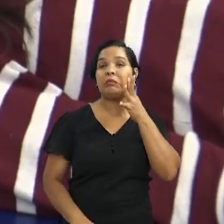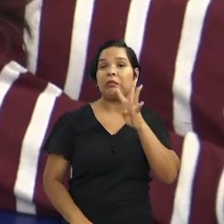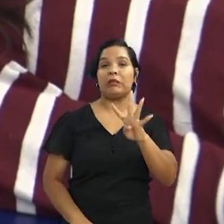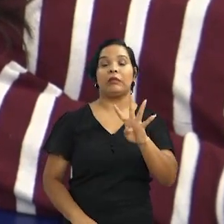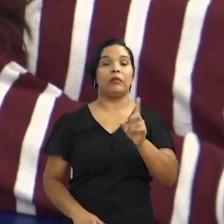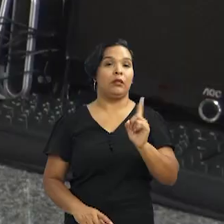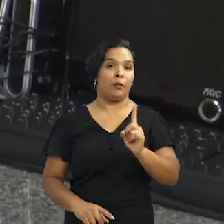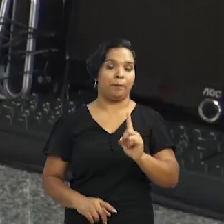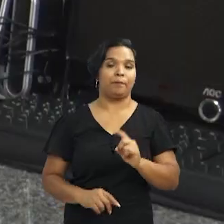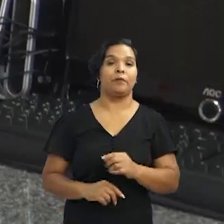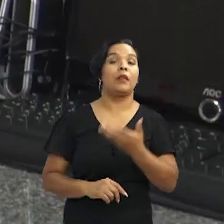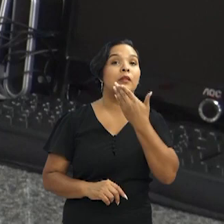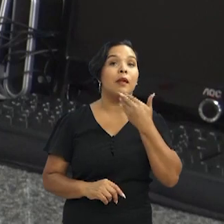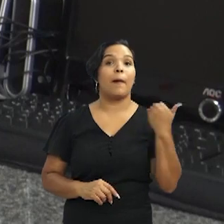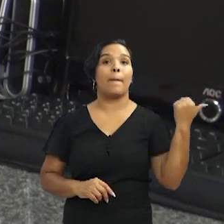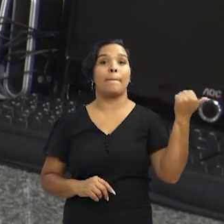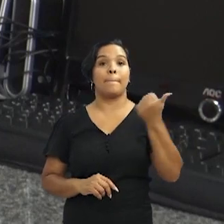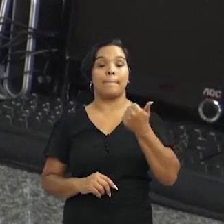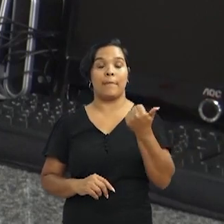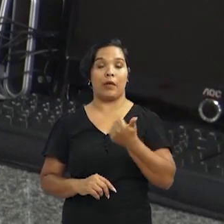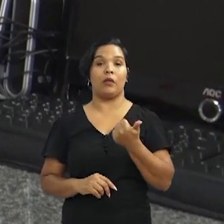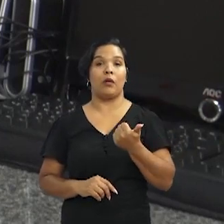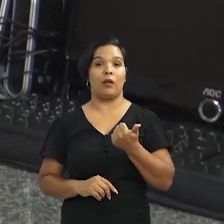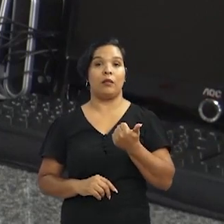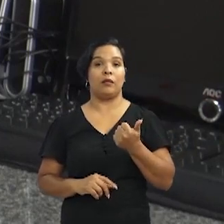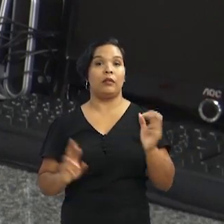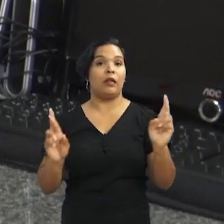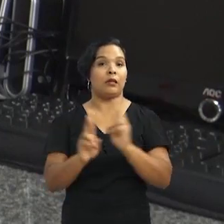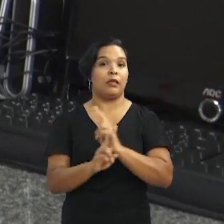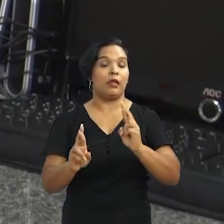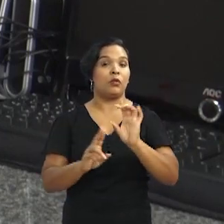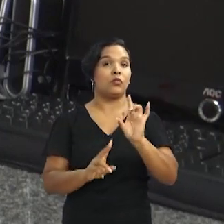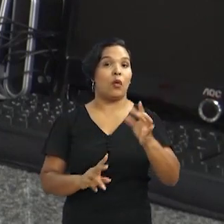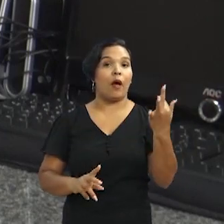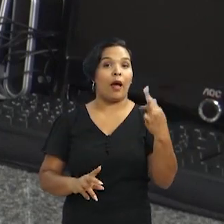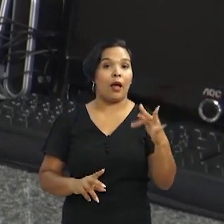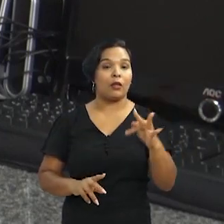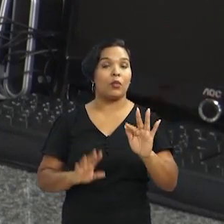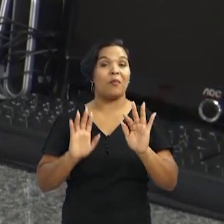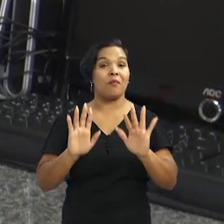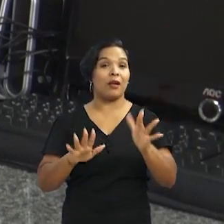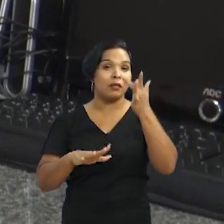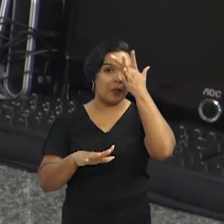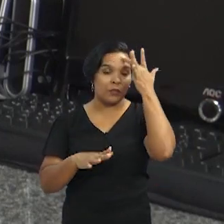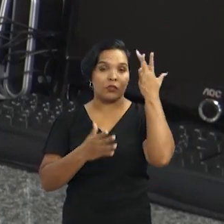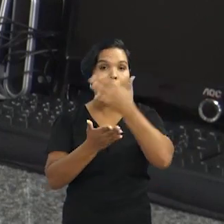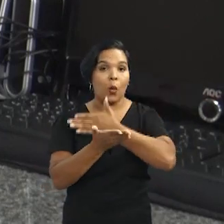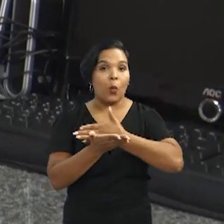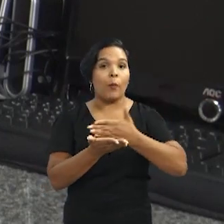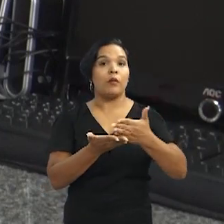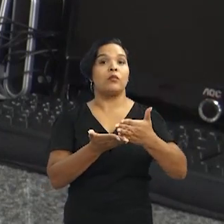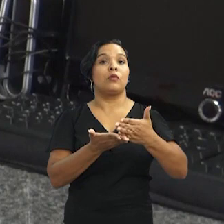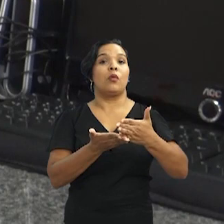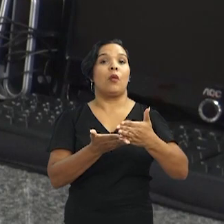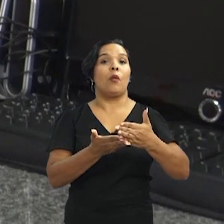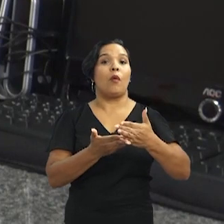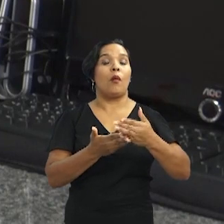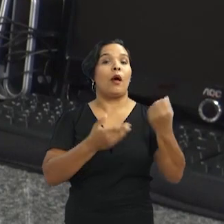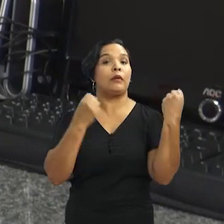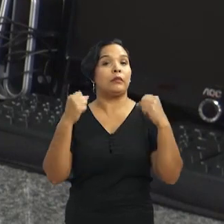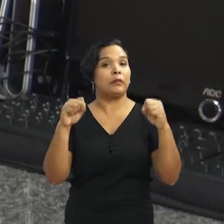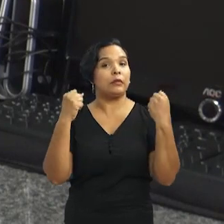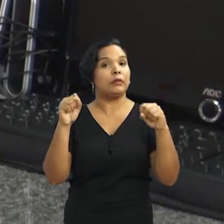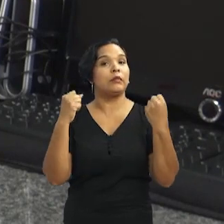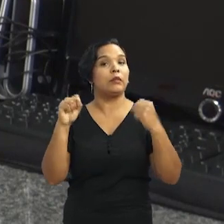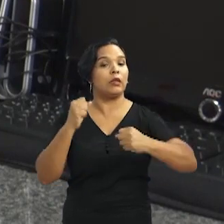3, 4 dias. Tudo isso já é uma melhora. Muitas vezes não é nem com relação só à dor, mas a pessoa começou, né,